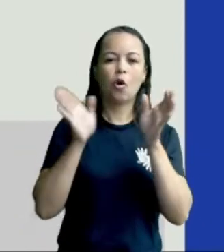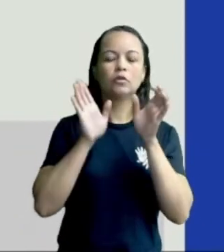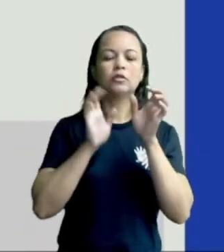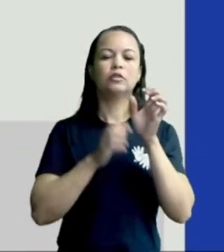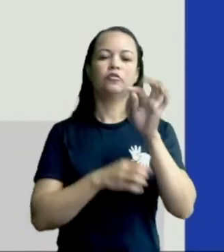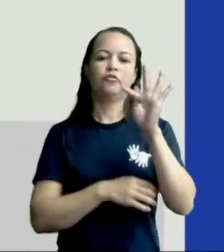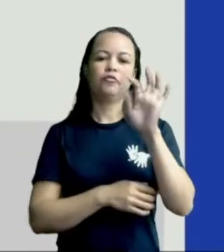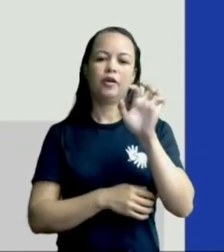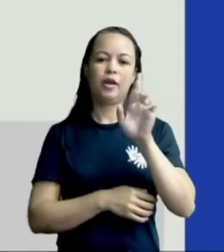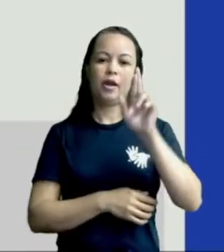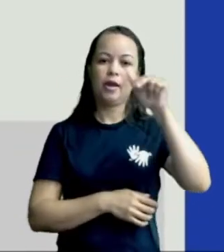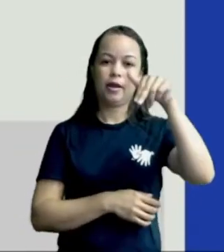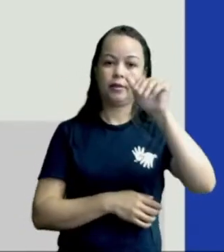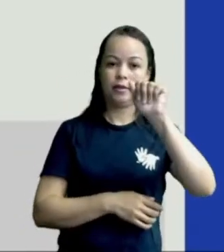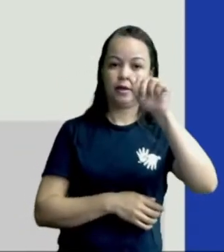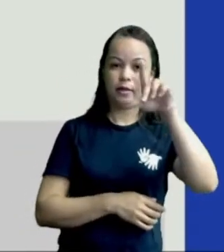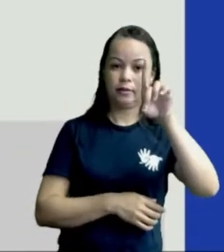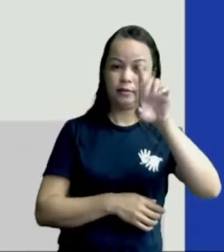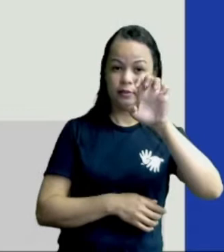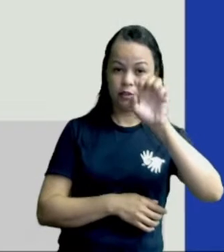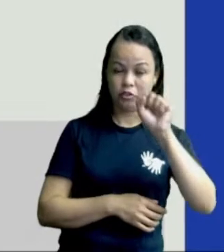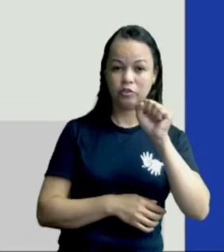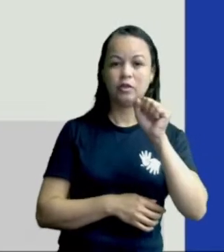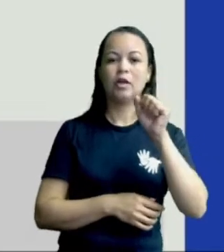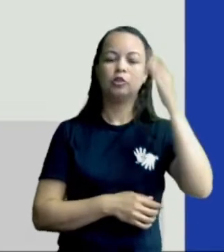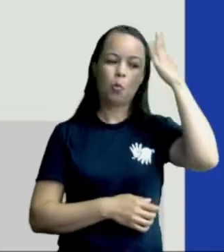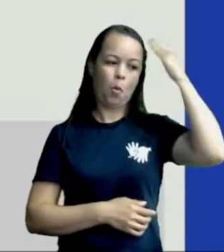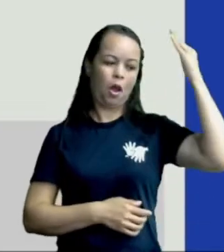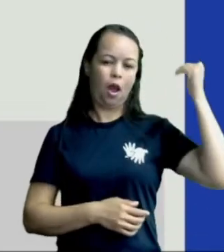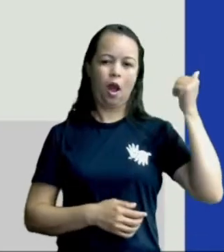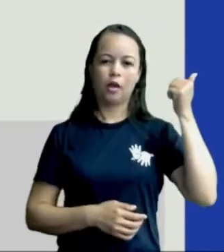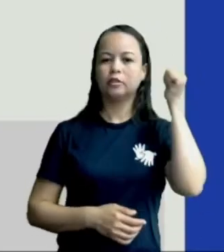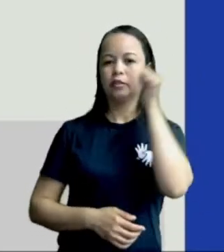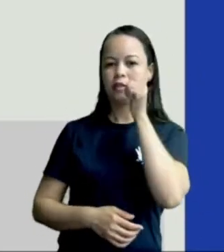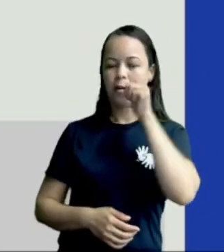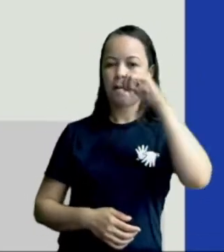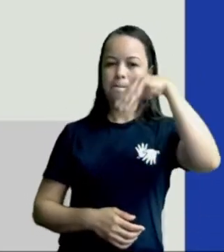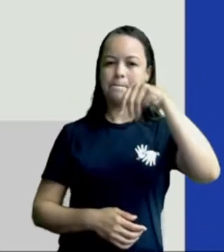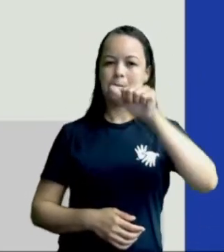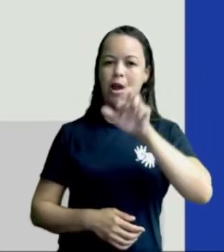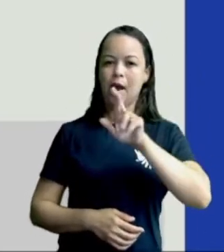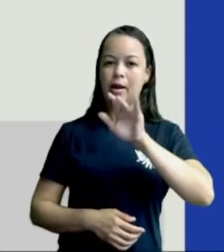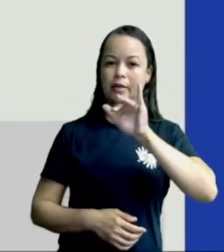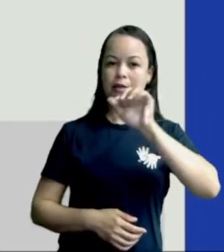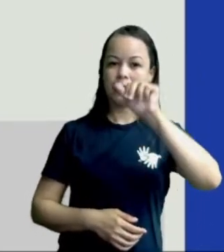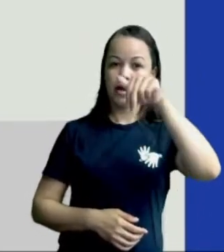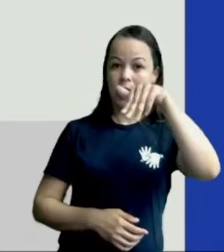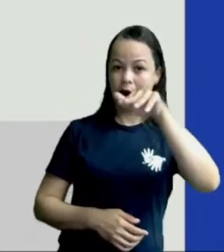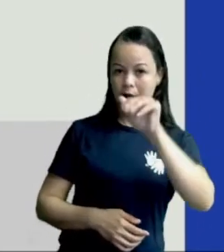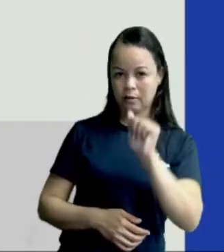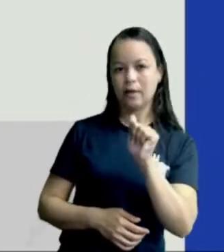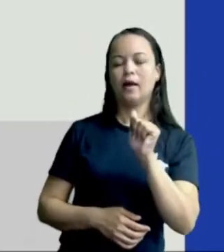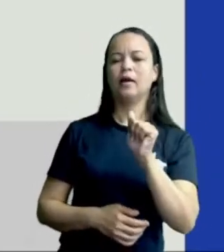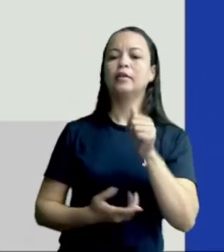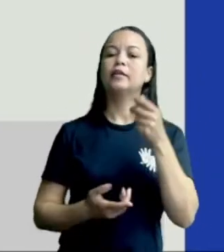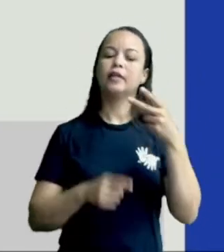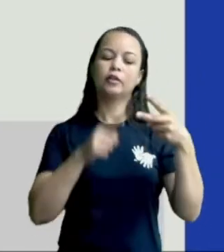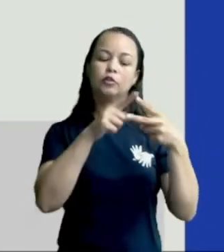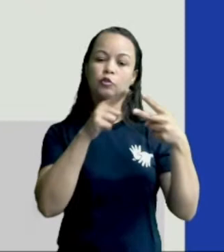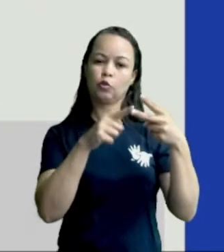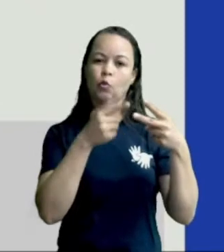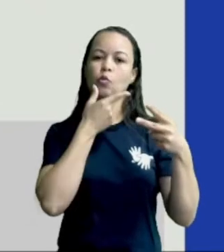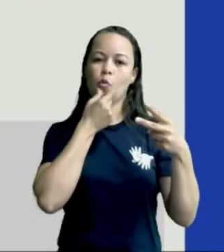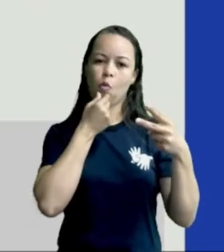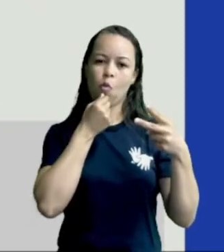a grande fama e o efeito de Mariana. Olha aí, a gente tem aqui a presença de dois importantes personagens. Fernandes